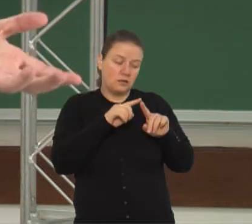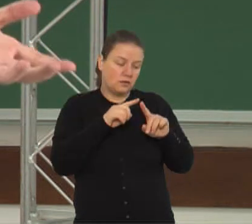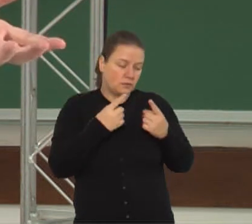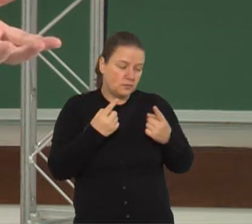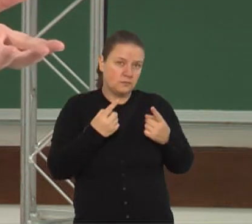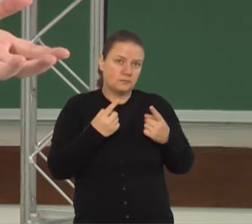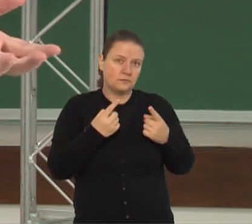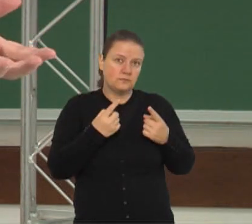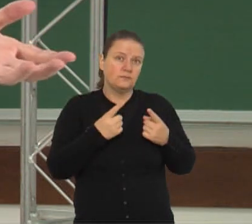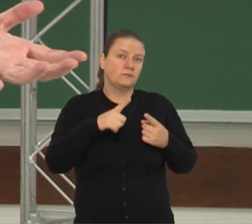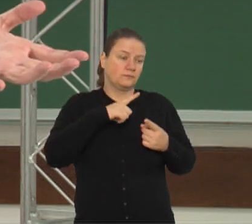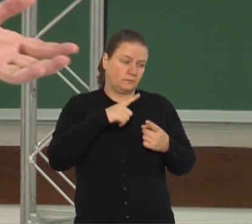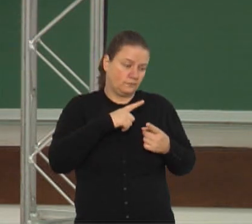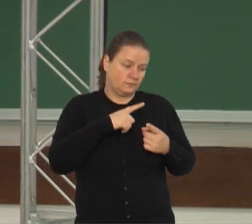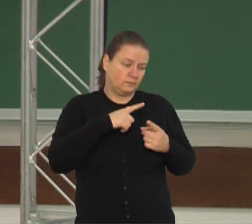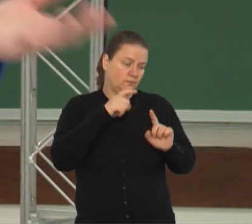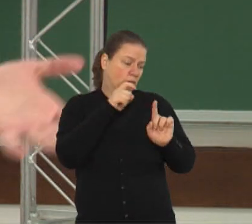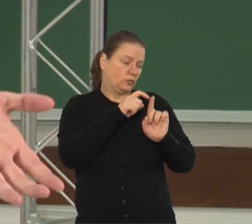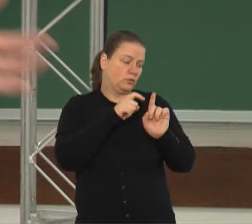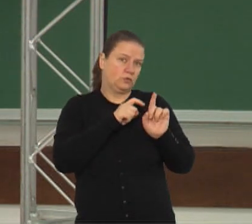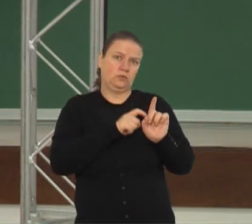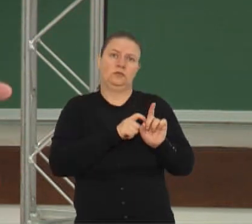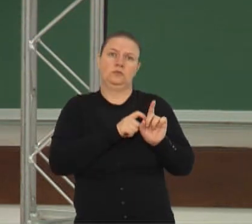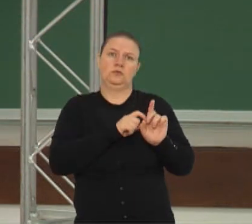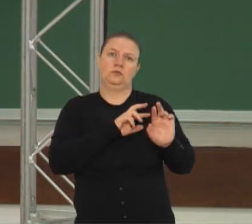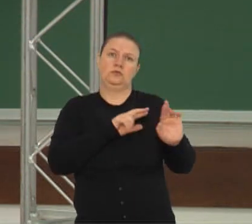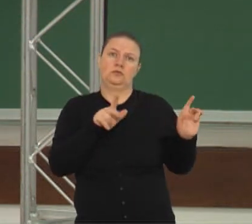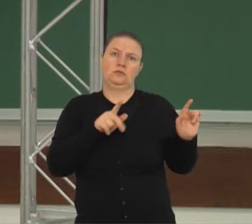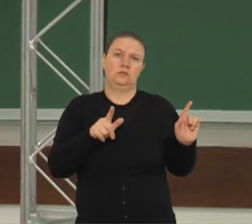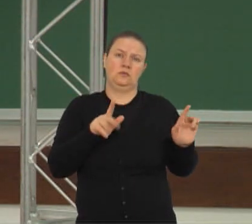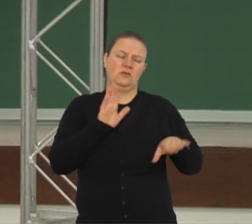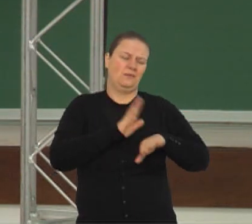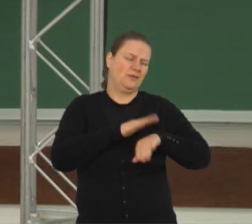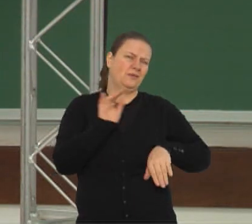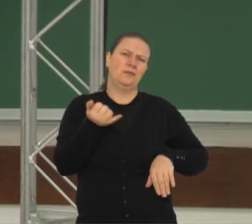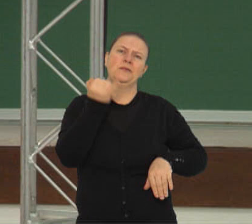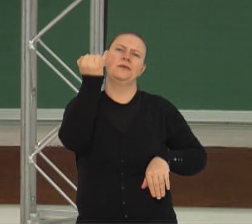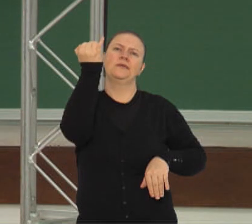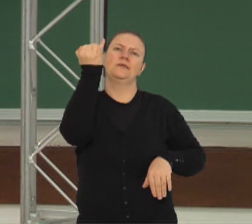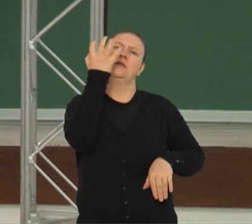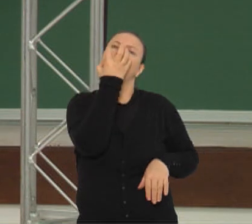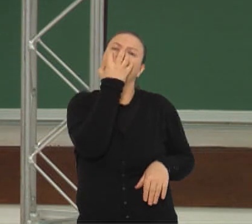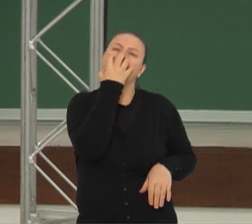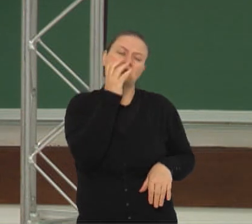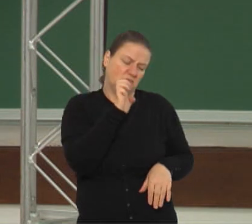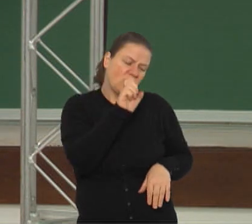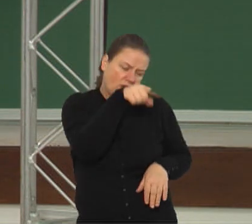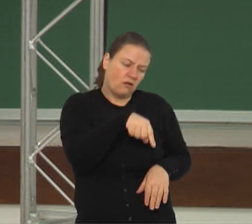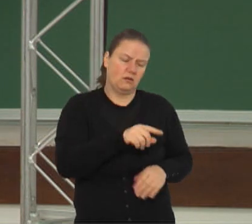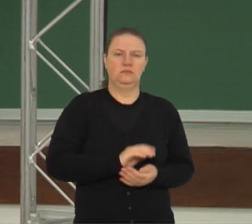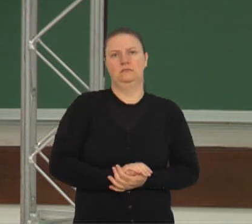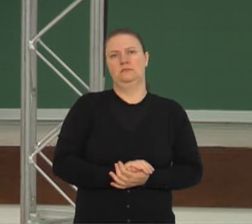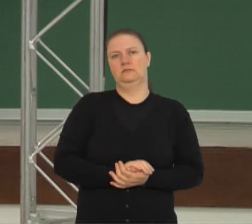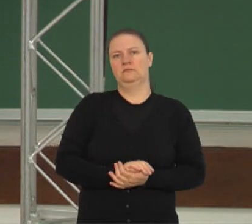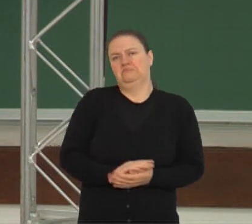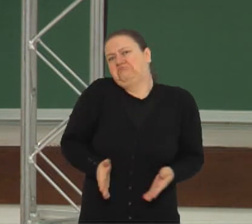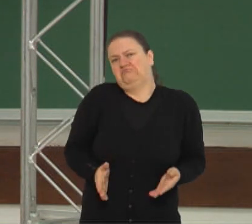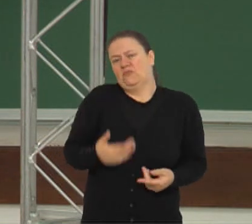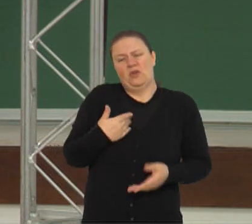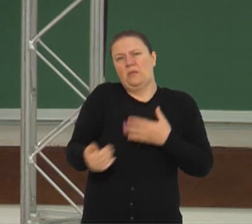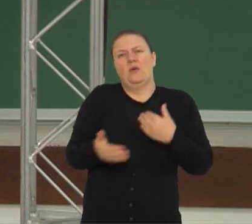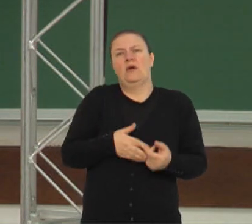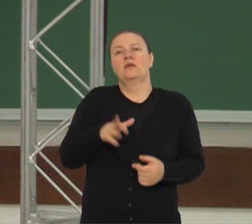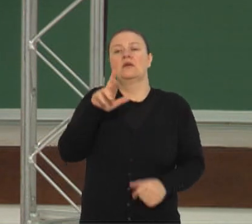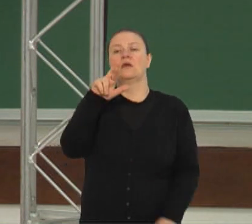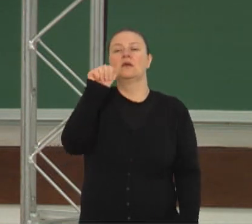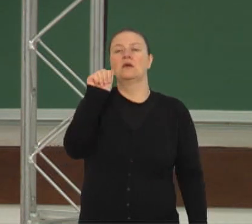dessa ou daquela raça. O que importa é ser cachorro. O que é a matéria e forma? Nós temos